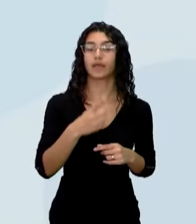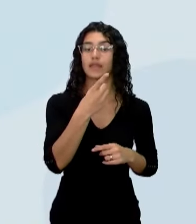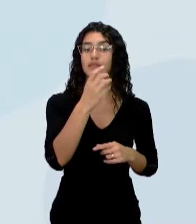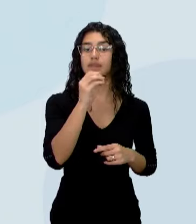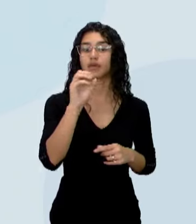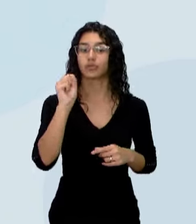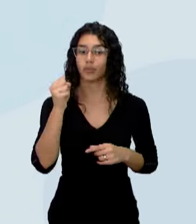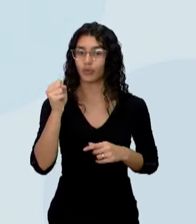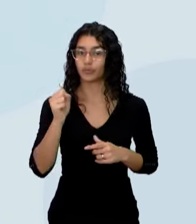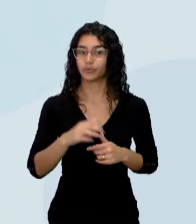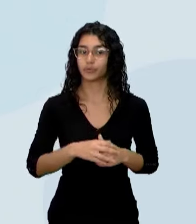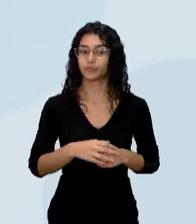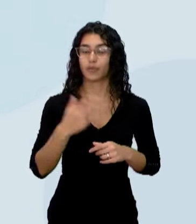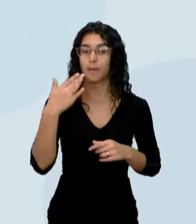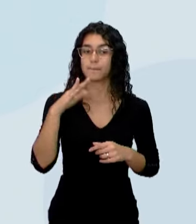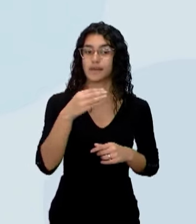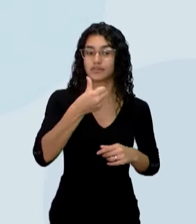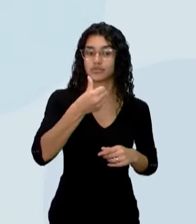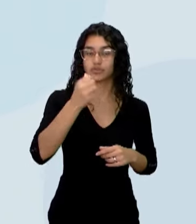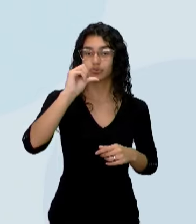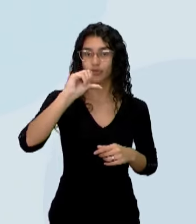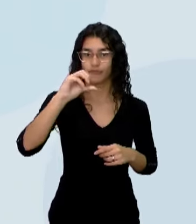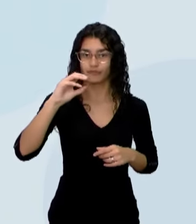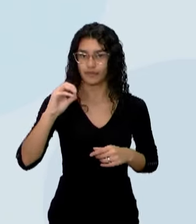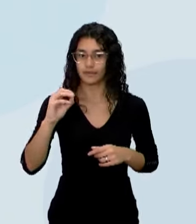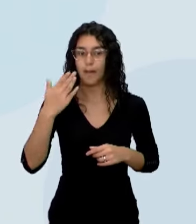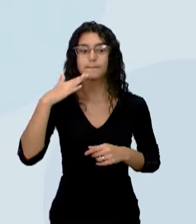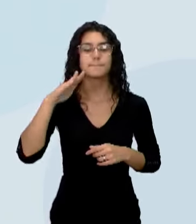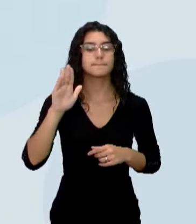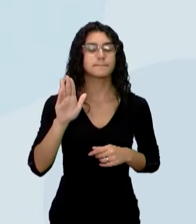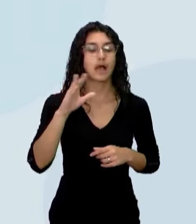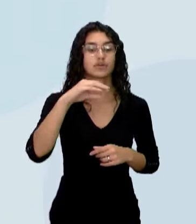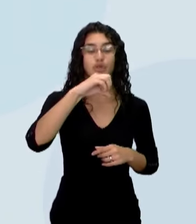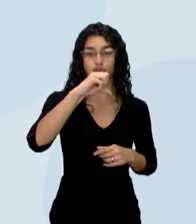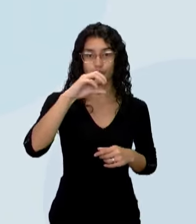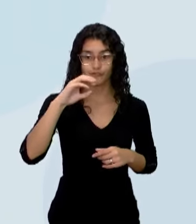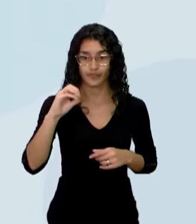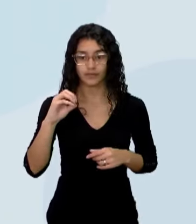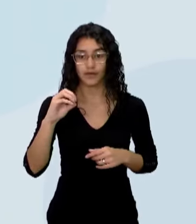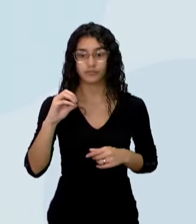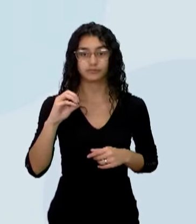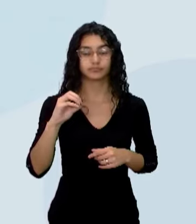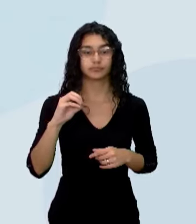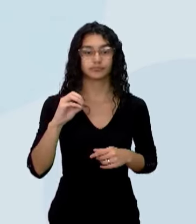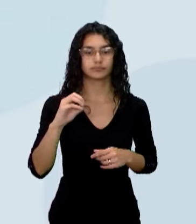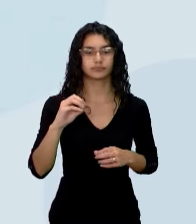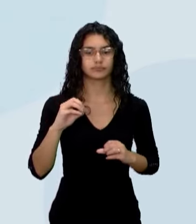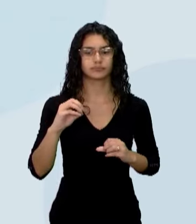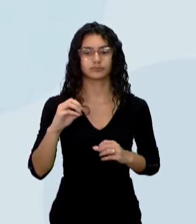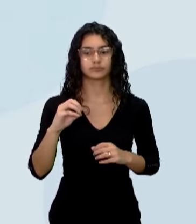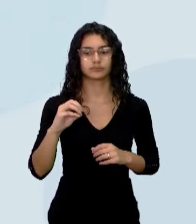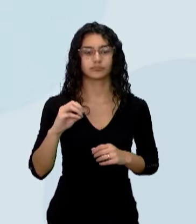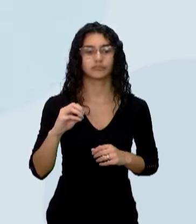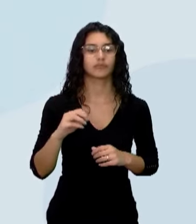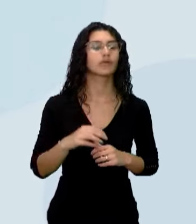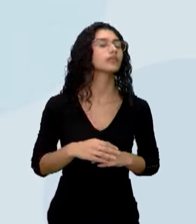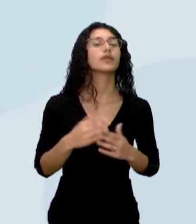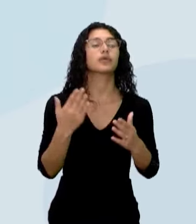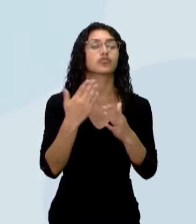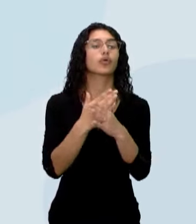108 Exatamente. mais 90, Isso, mais o outro 90. isso. Isso é o que falta para completar